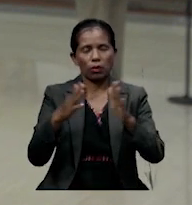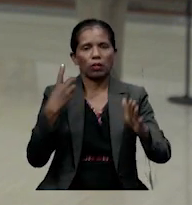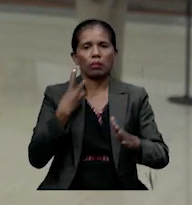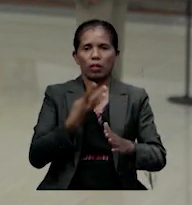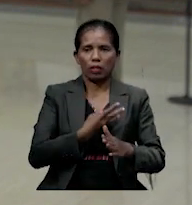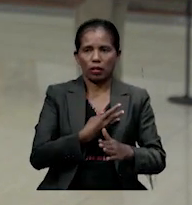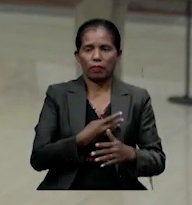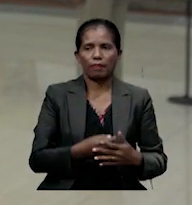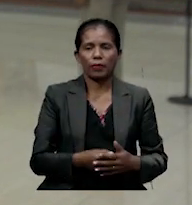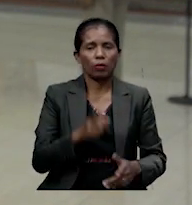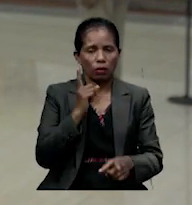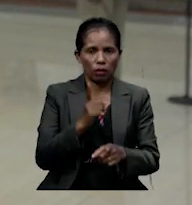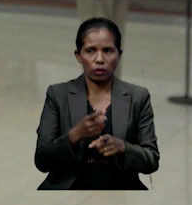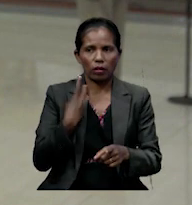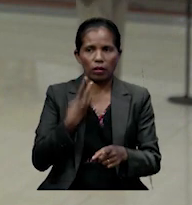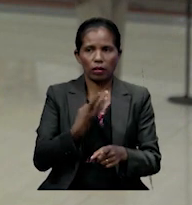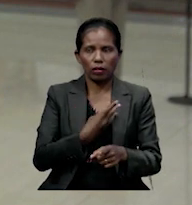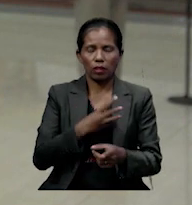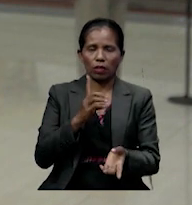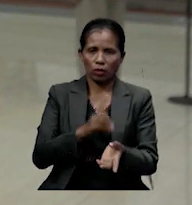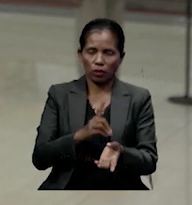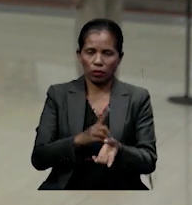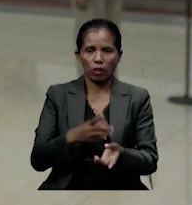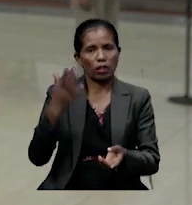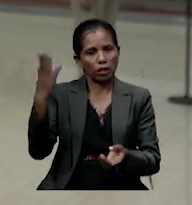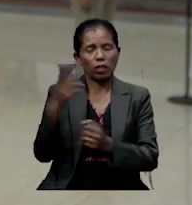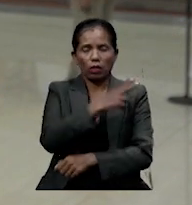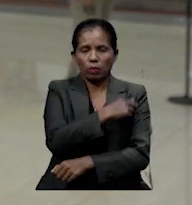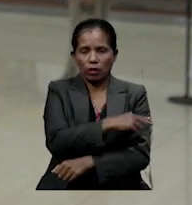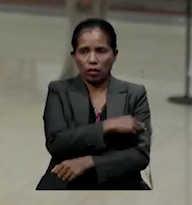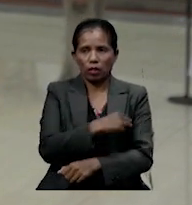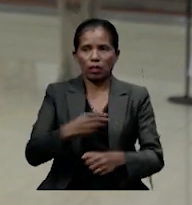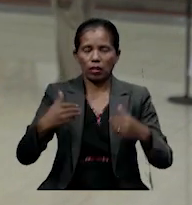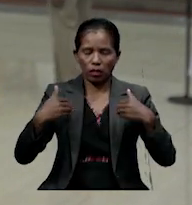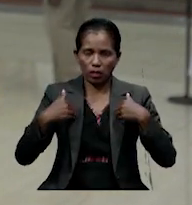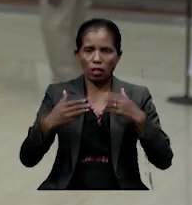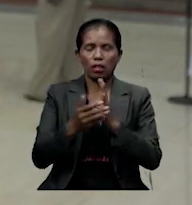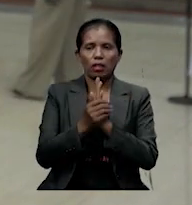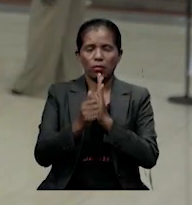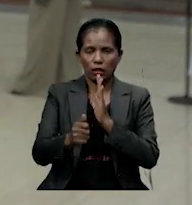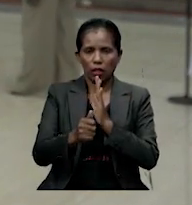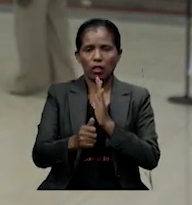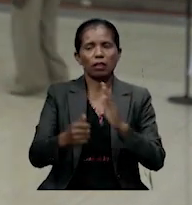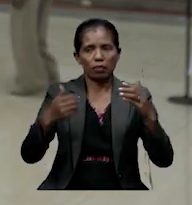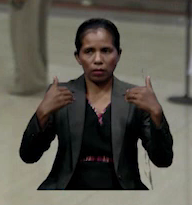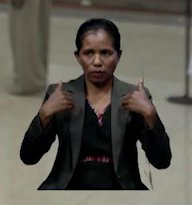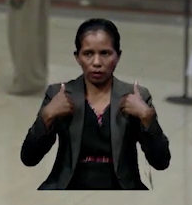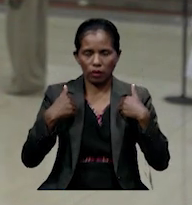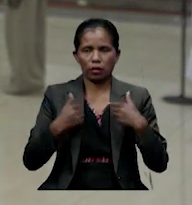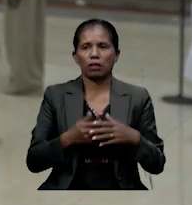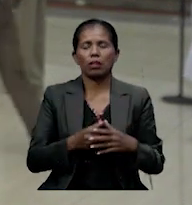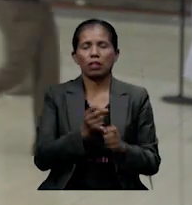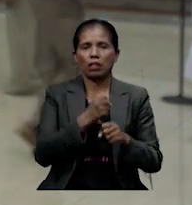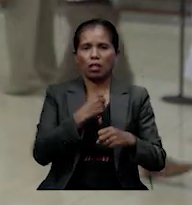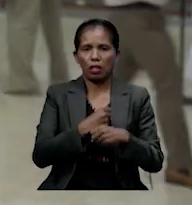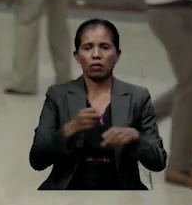E lolos ne ita iha ita ne medico sira ya hospital ya kapasidade iha parhudi halo servisu